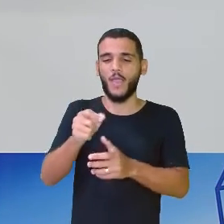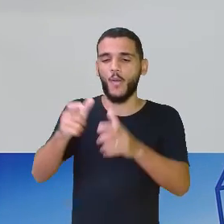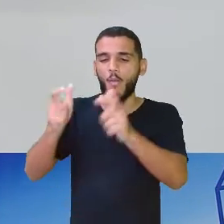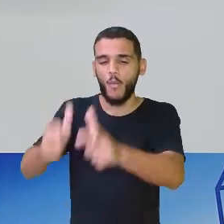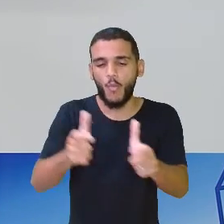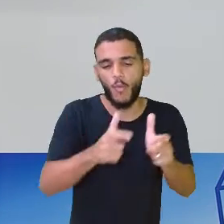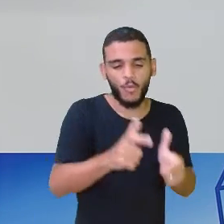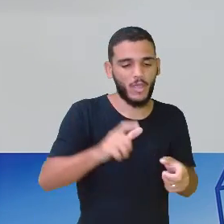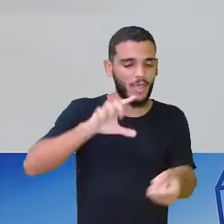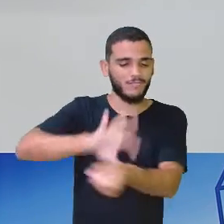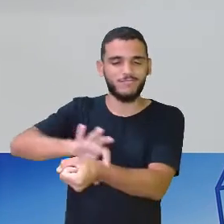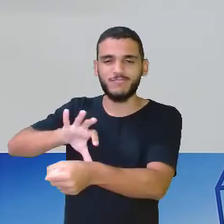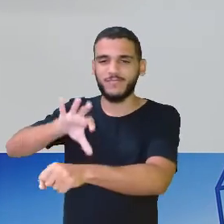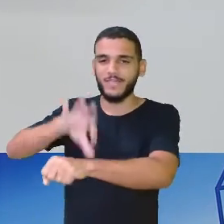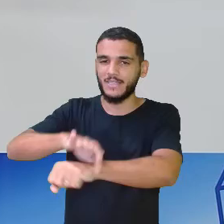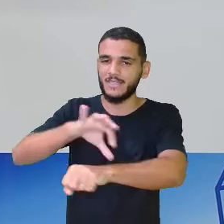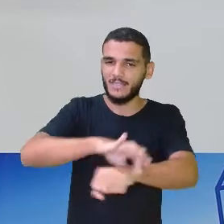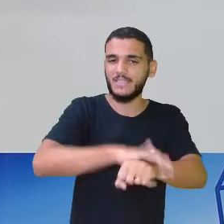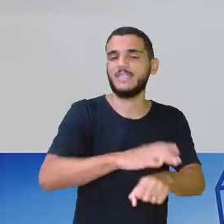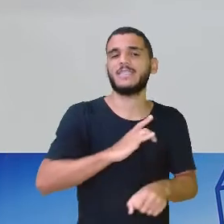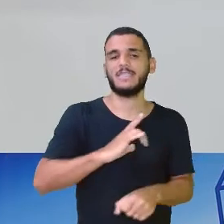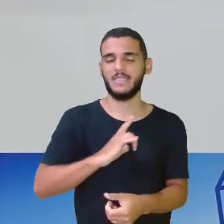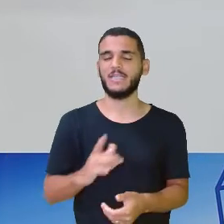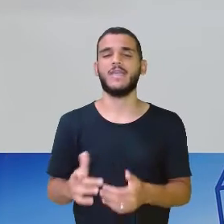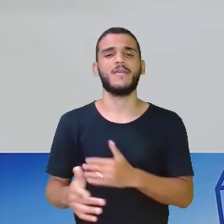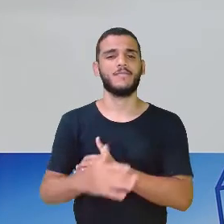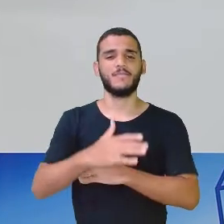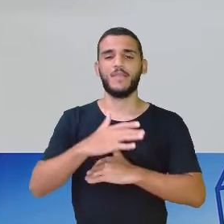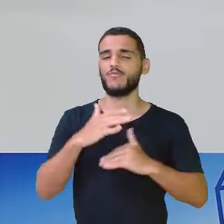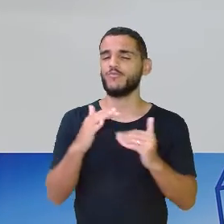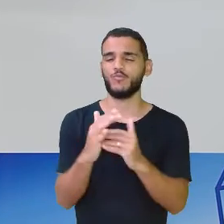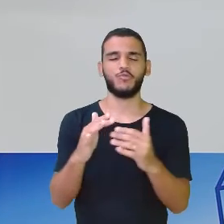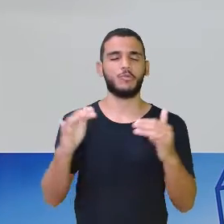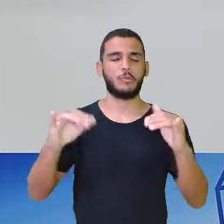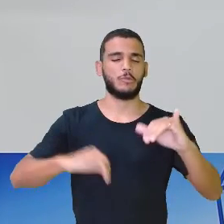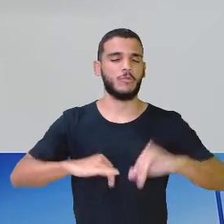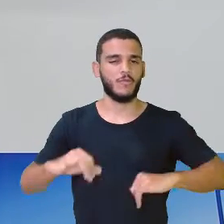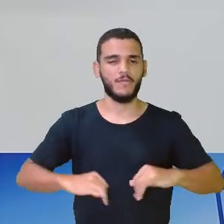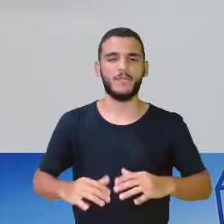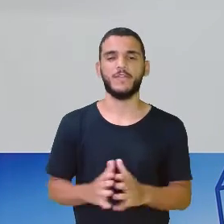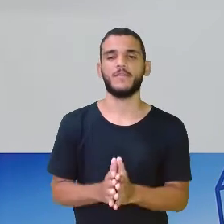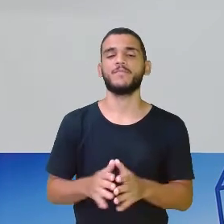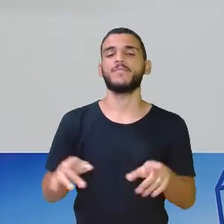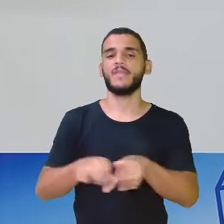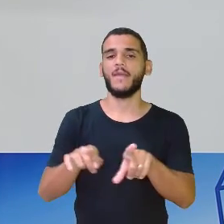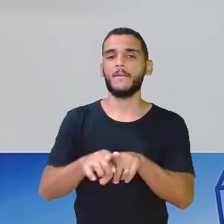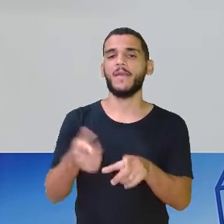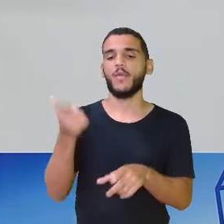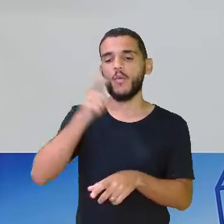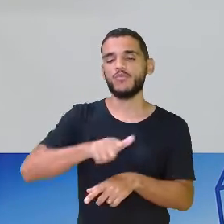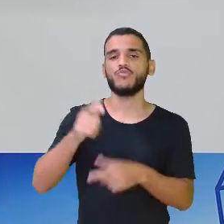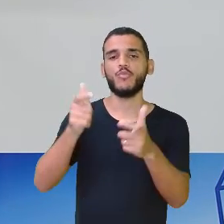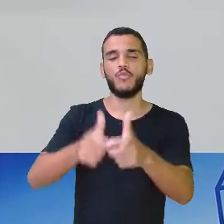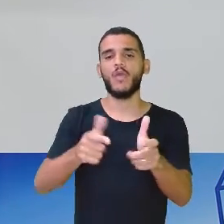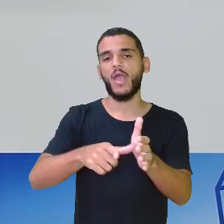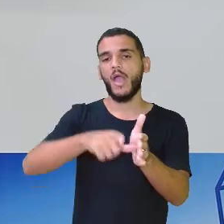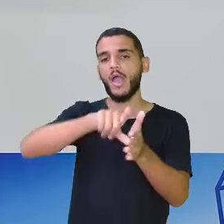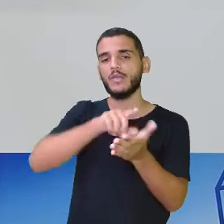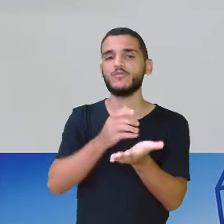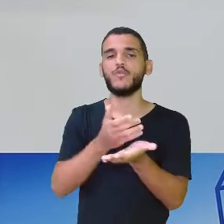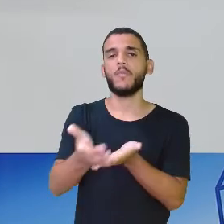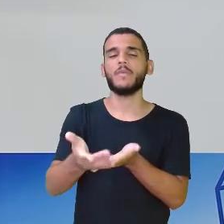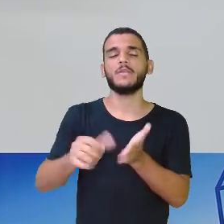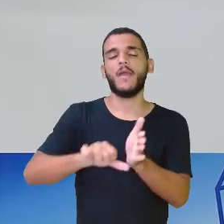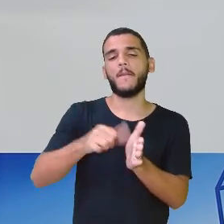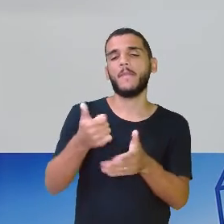era a chamada Alsácia-Lorena, né? Havia conquistado aquilo ali antes do início da guerra, da Primeira Guerra,